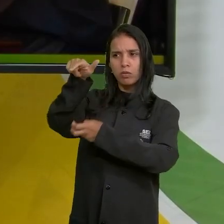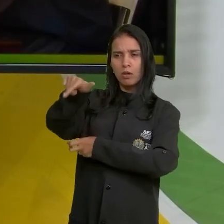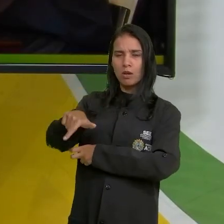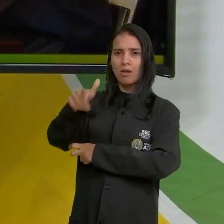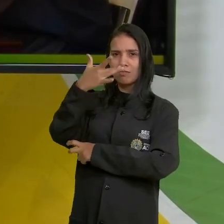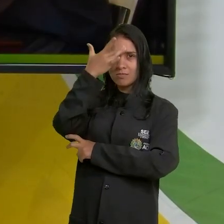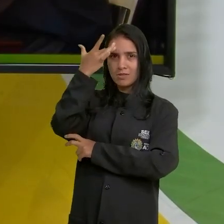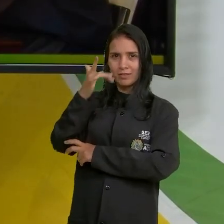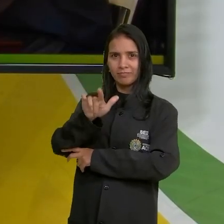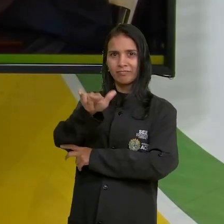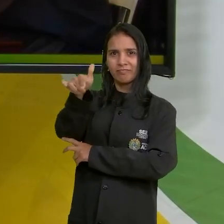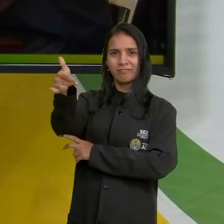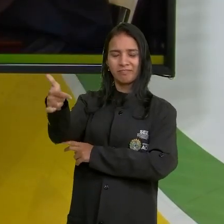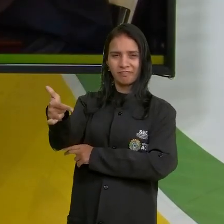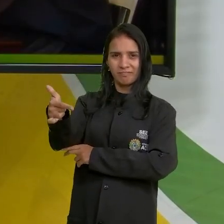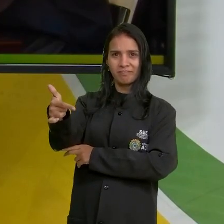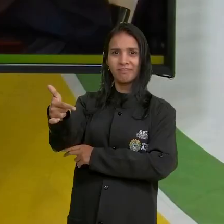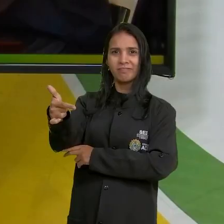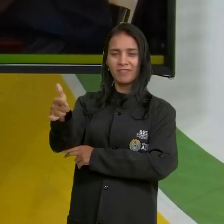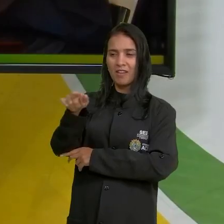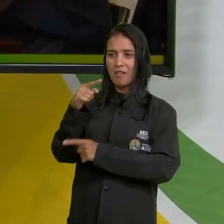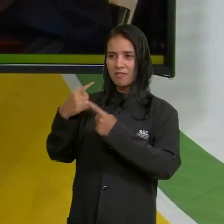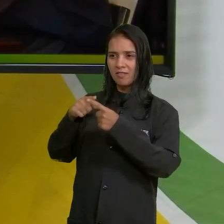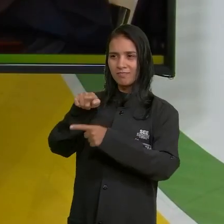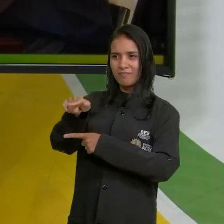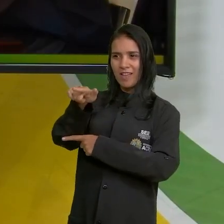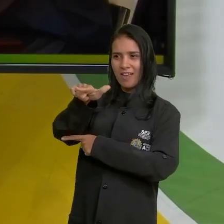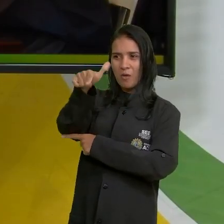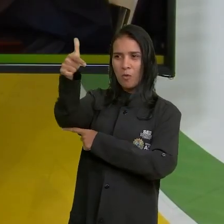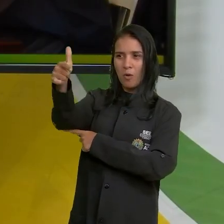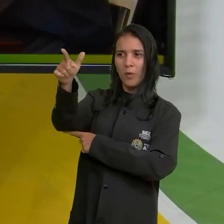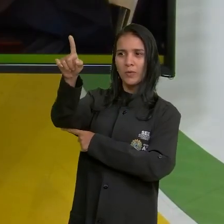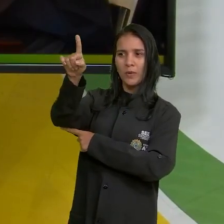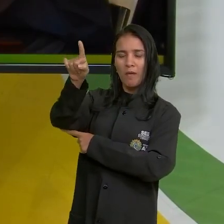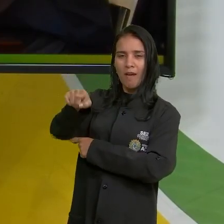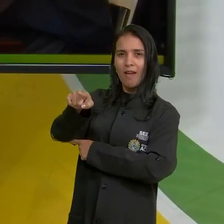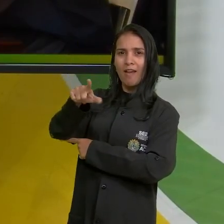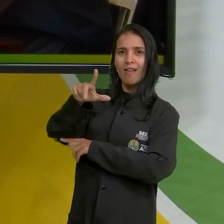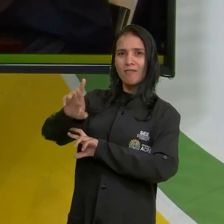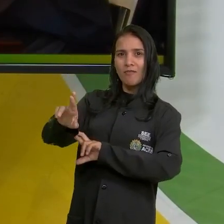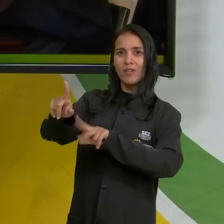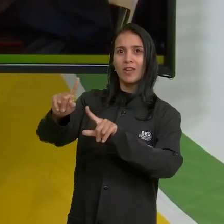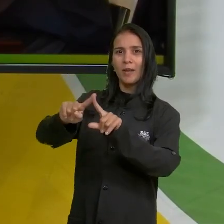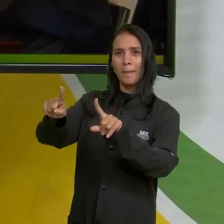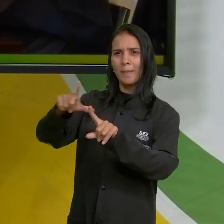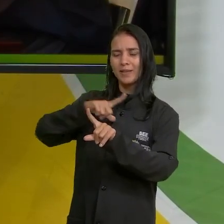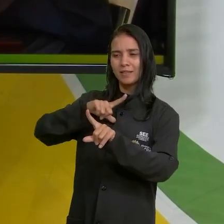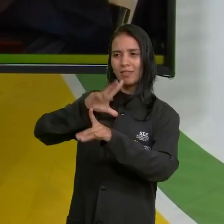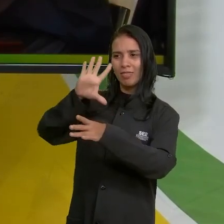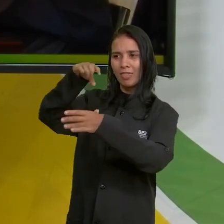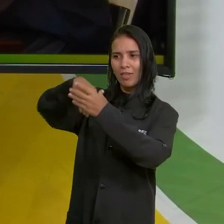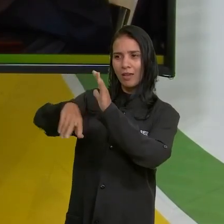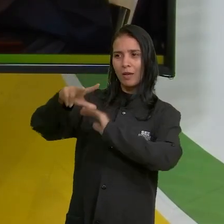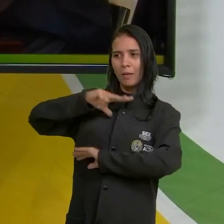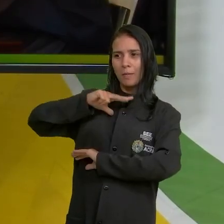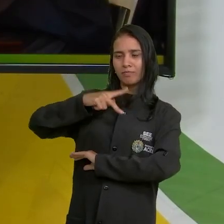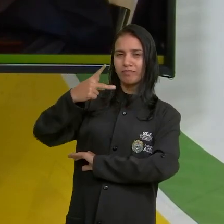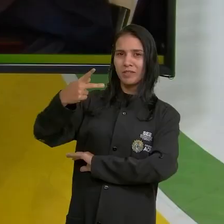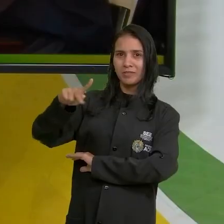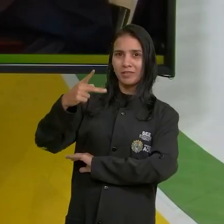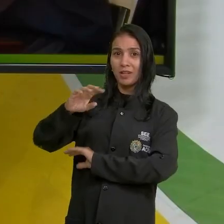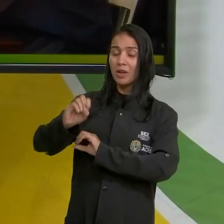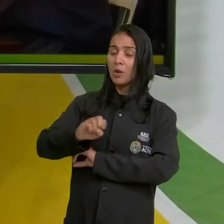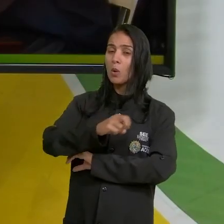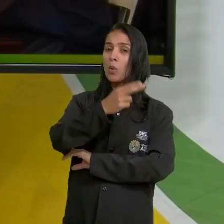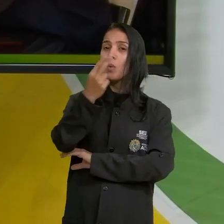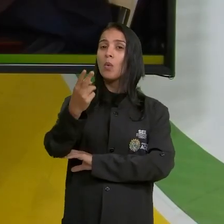o outro dentro daquilo que ele realmente é? Ou você somente entende o outro da forma